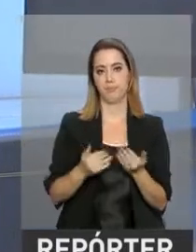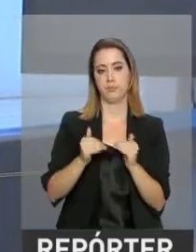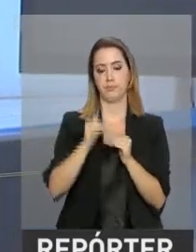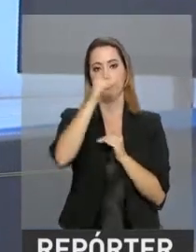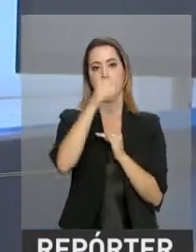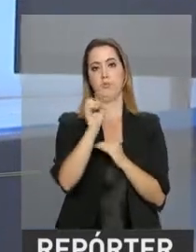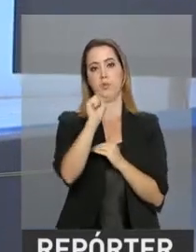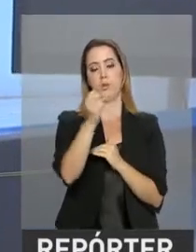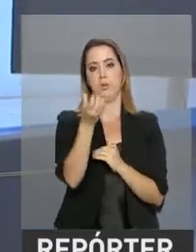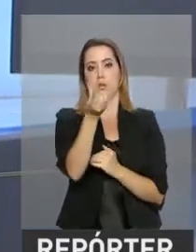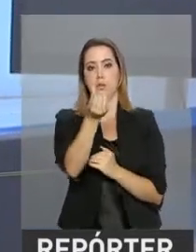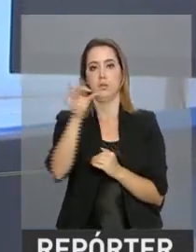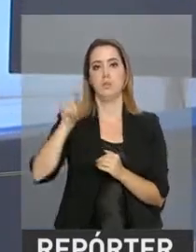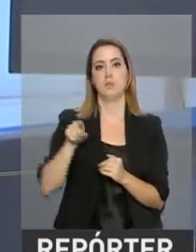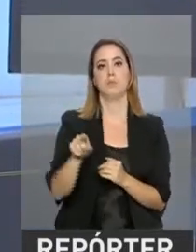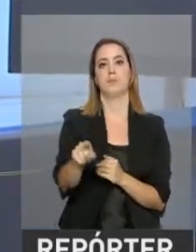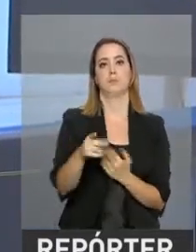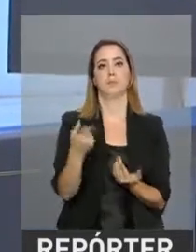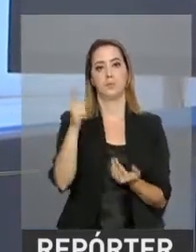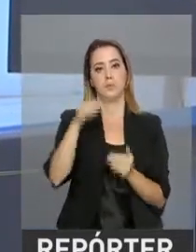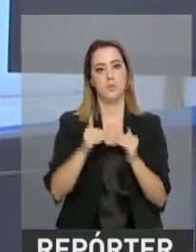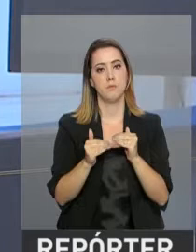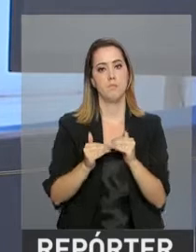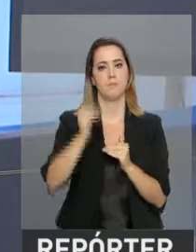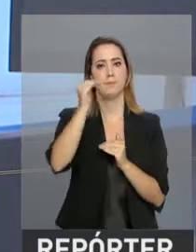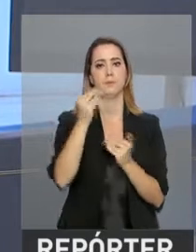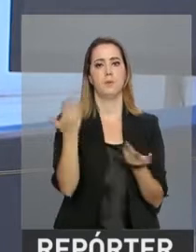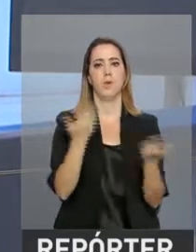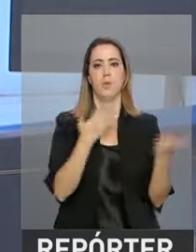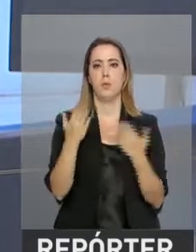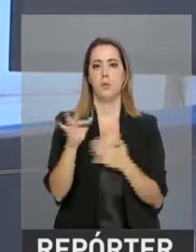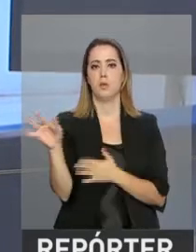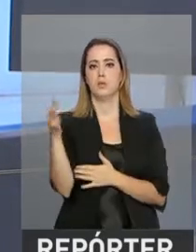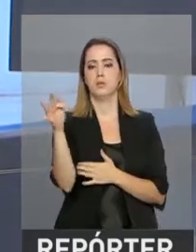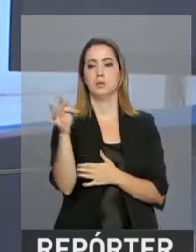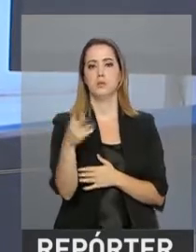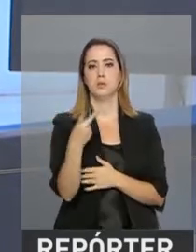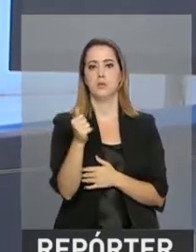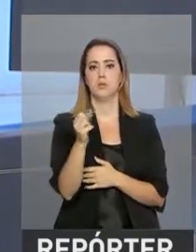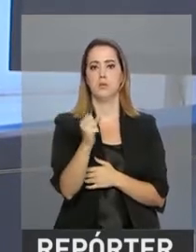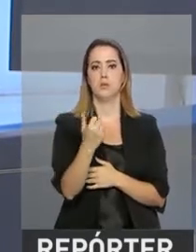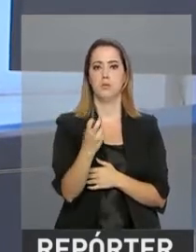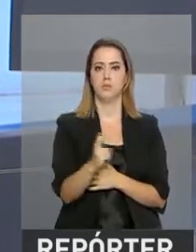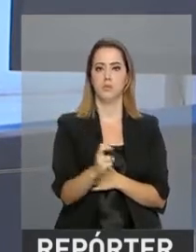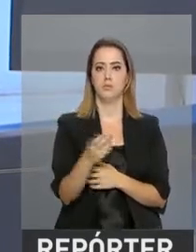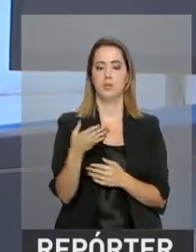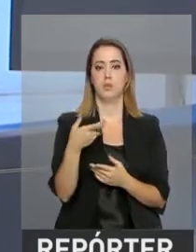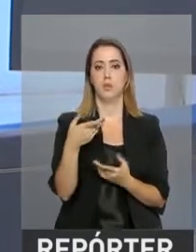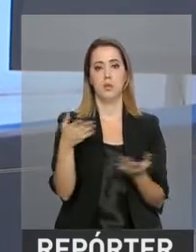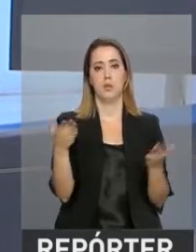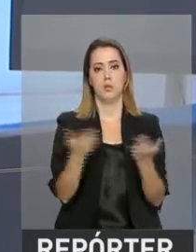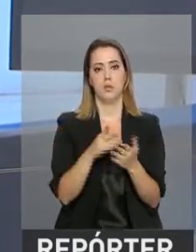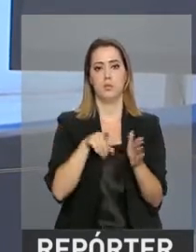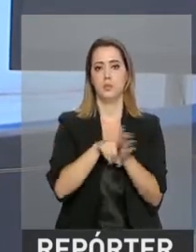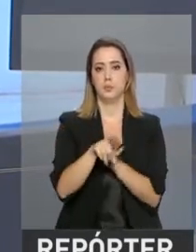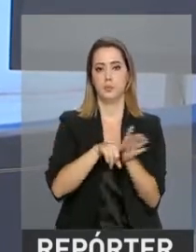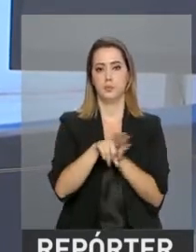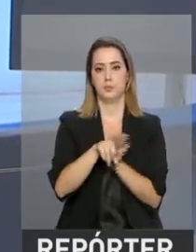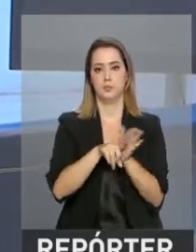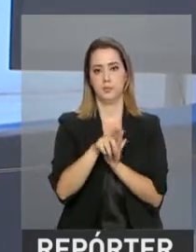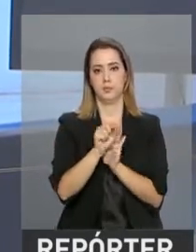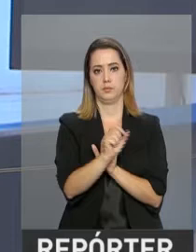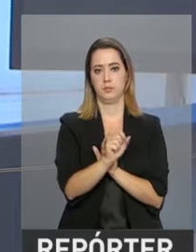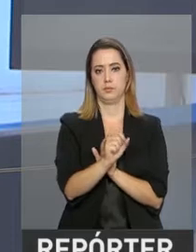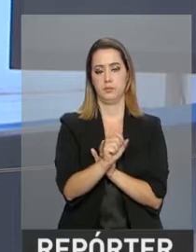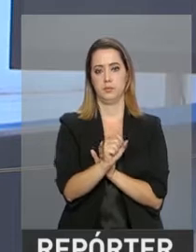86 pontos é a maior pontuação desde fevereiro de 2015 a pesquisa da federação de comércio de